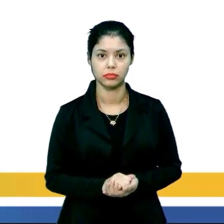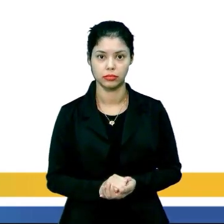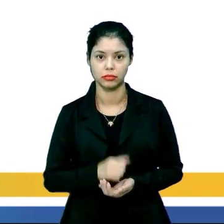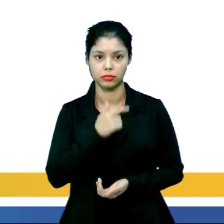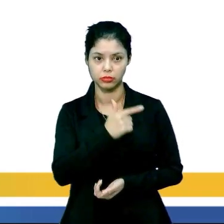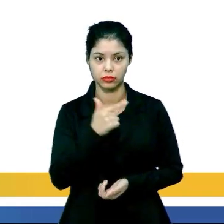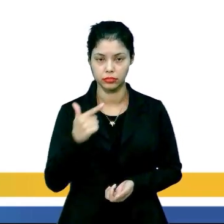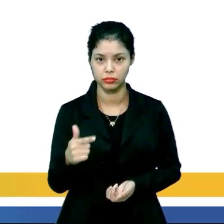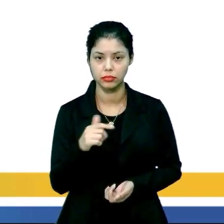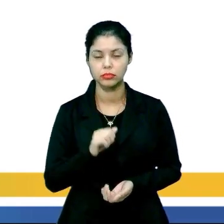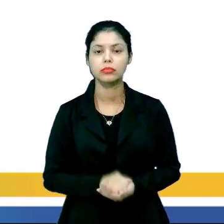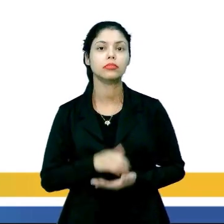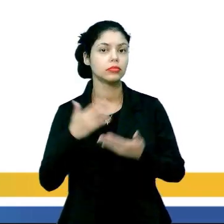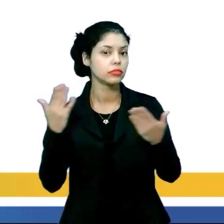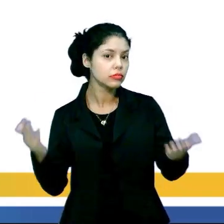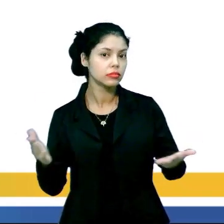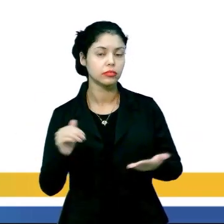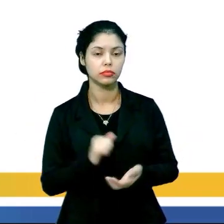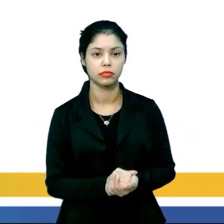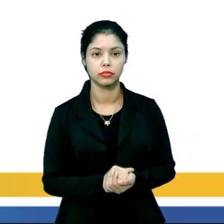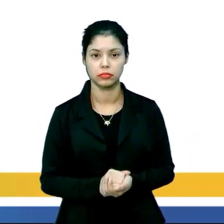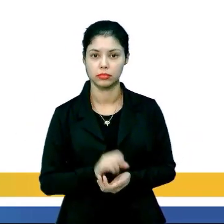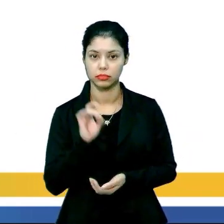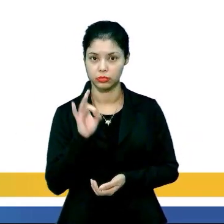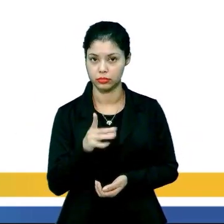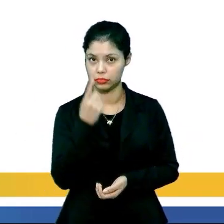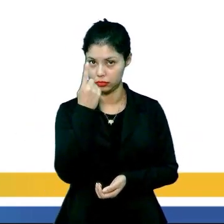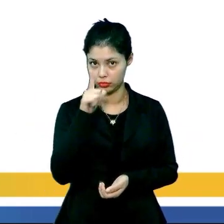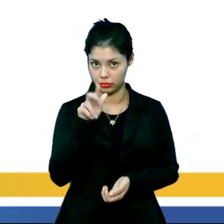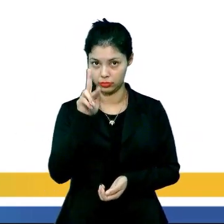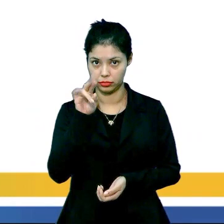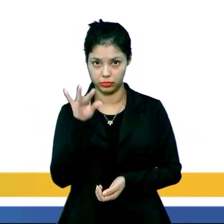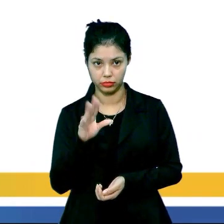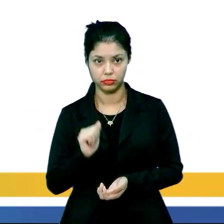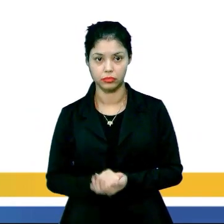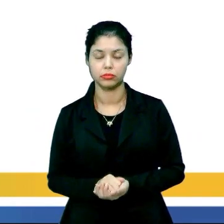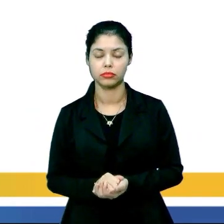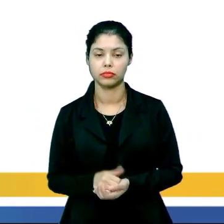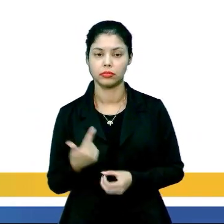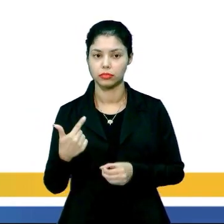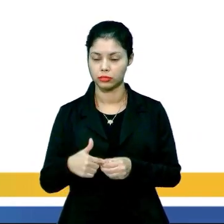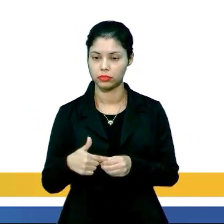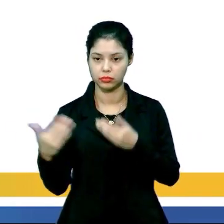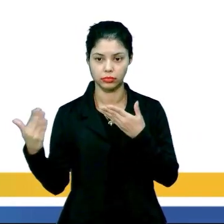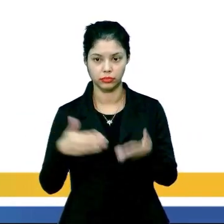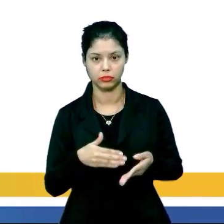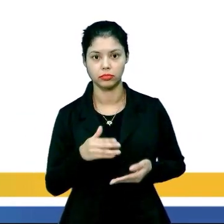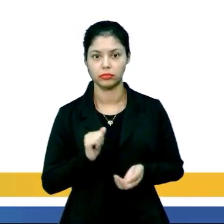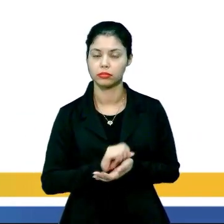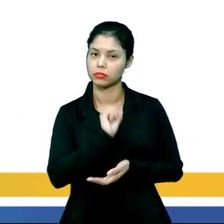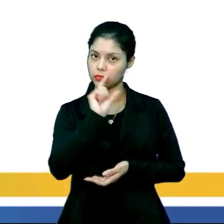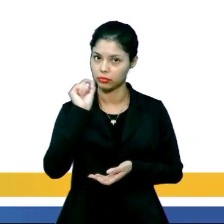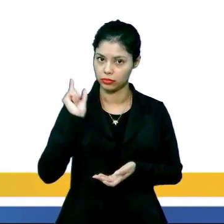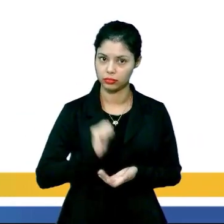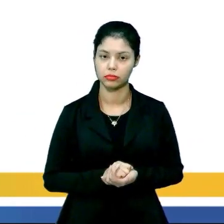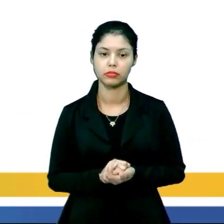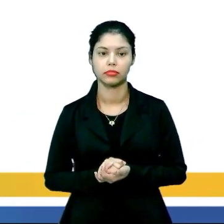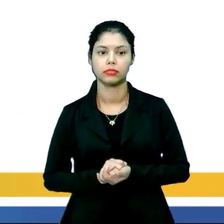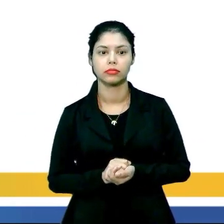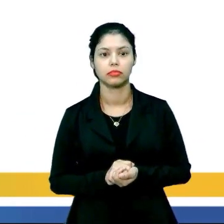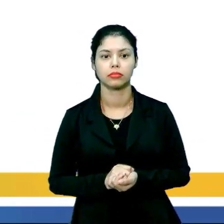para 22 litros, então restou somente 1 litro quando ele chegou no posto